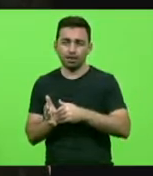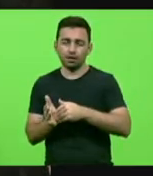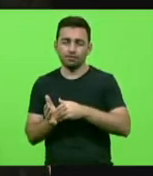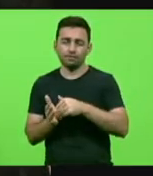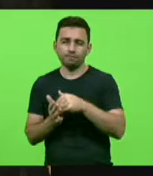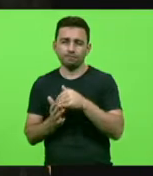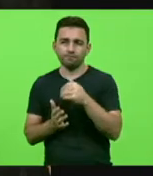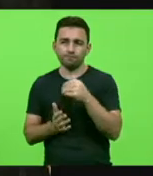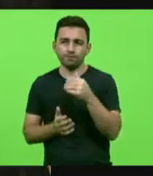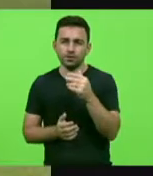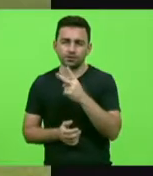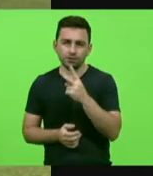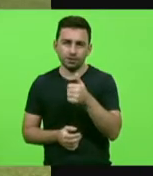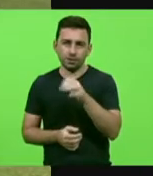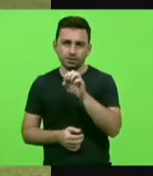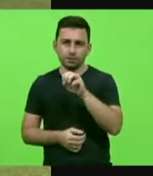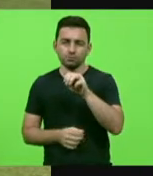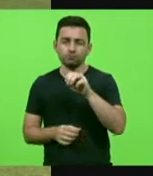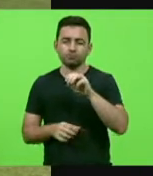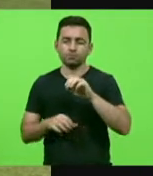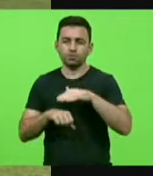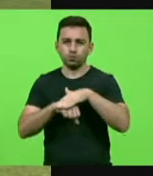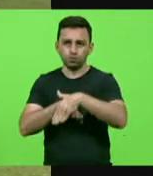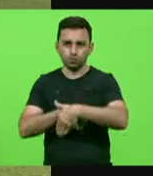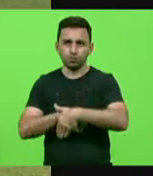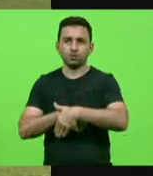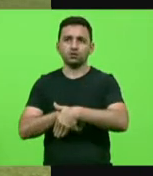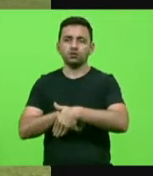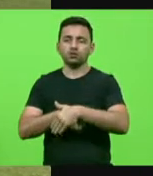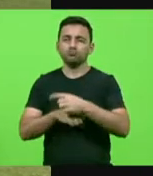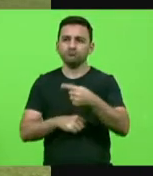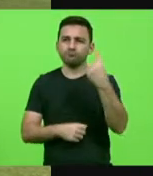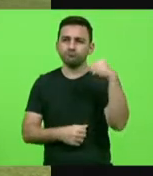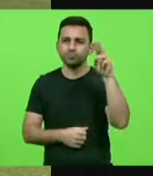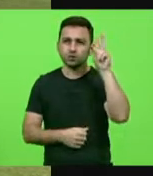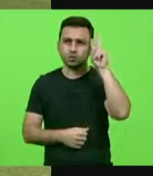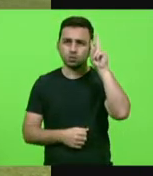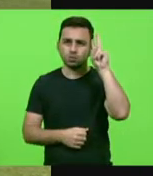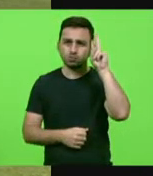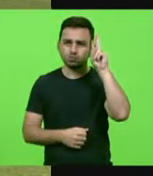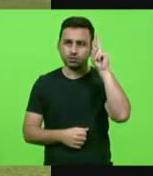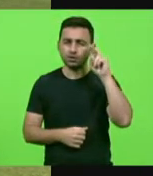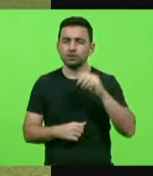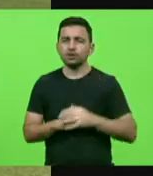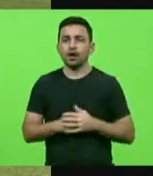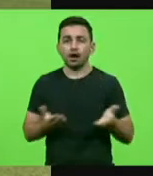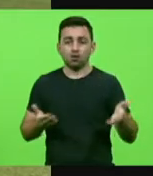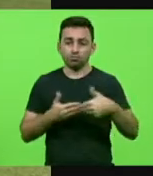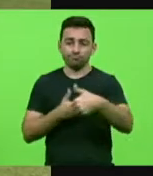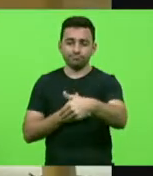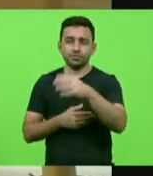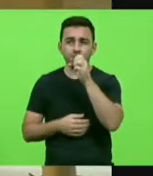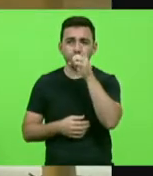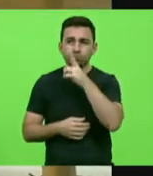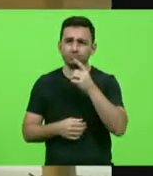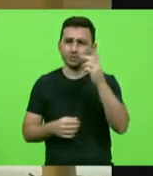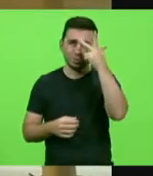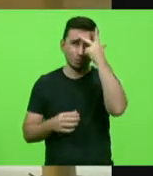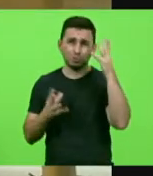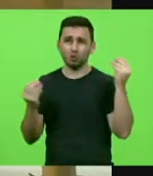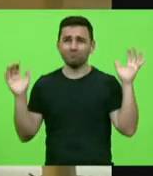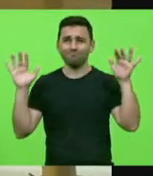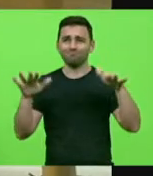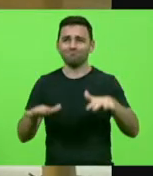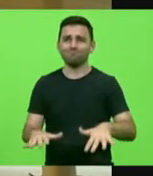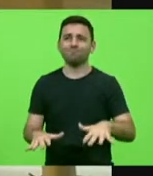da última segunda-feira, e que já nesse primeiro final de semana foi sucesso de público. Nós